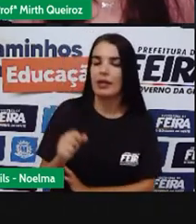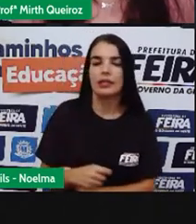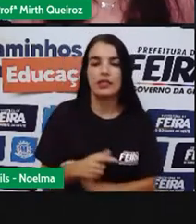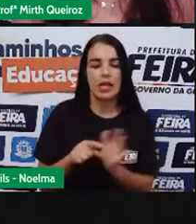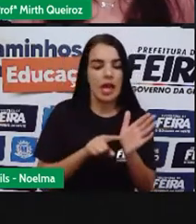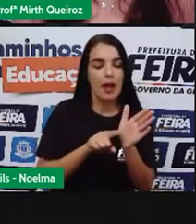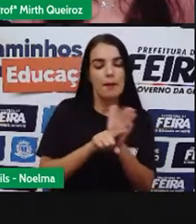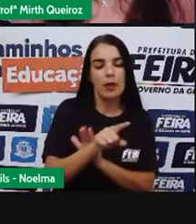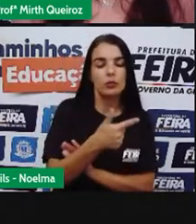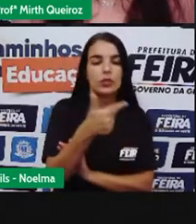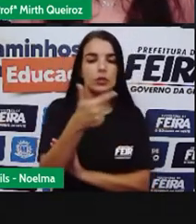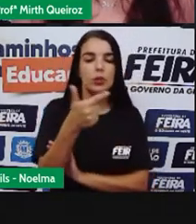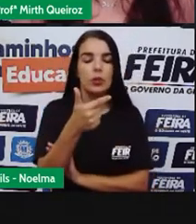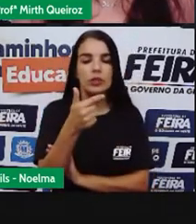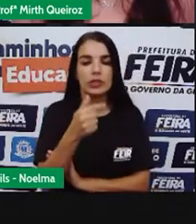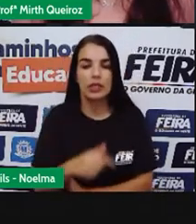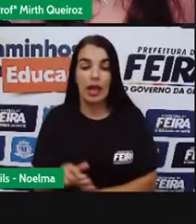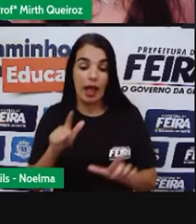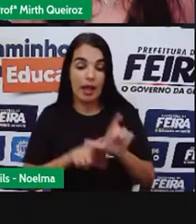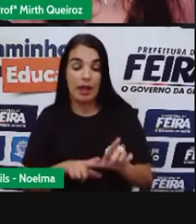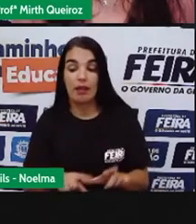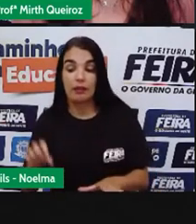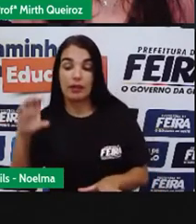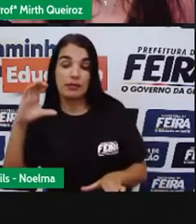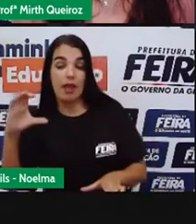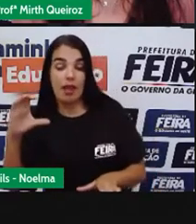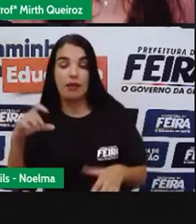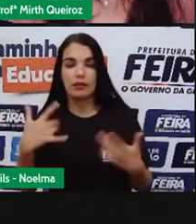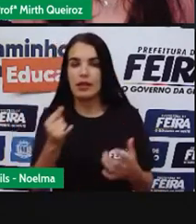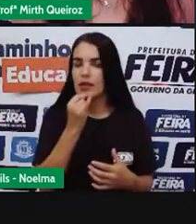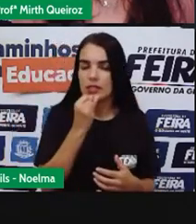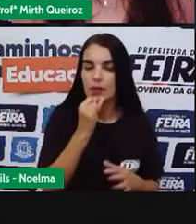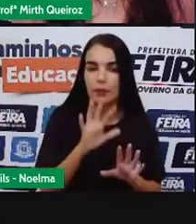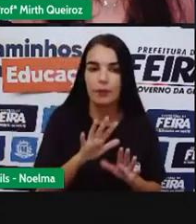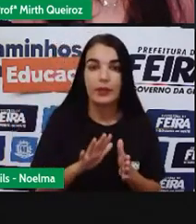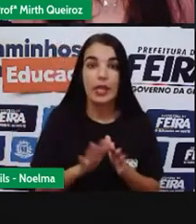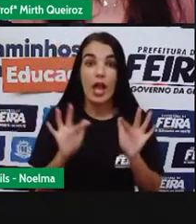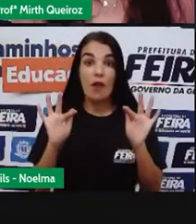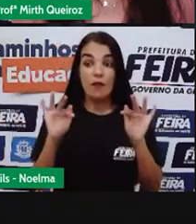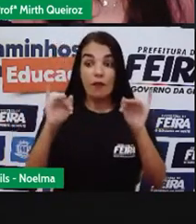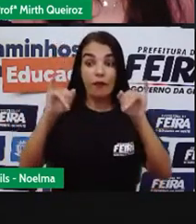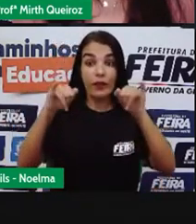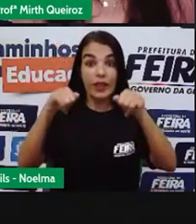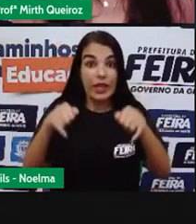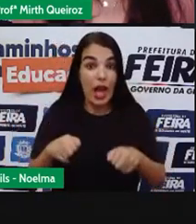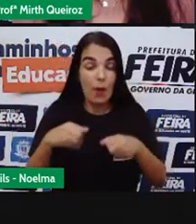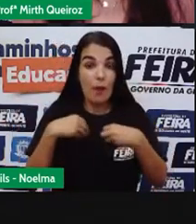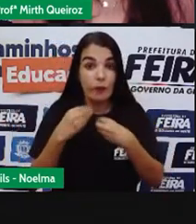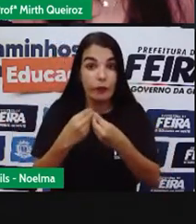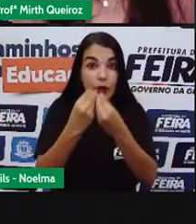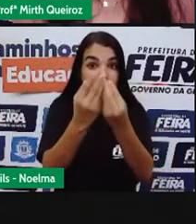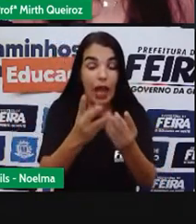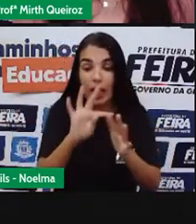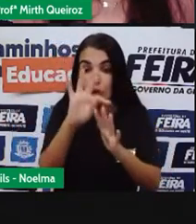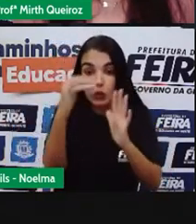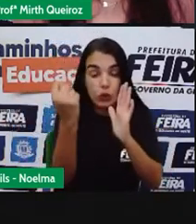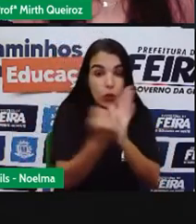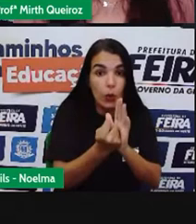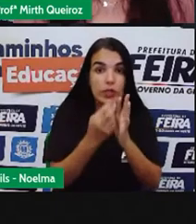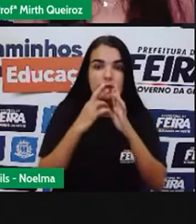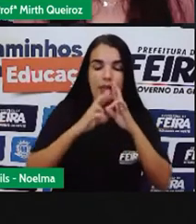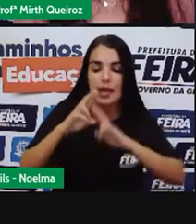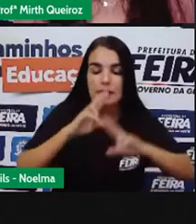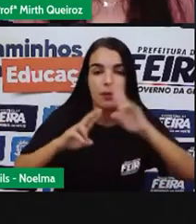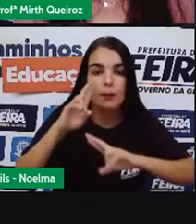certo? Um exemplo. Ao final, apresentarei para vocês o gabarito, que seria as respostas.